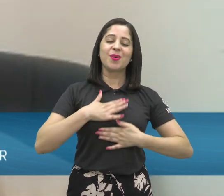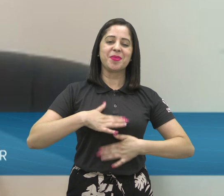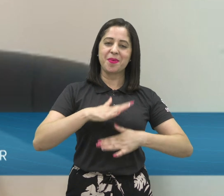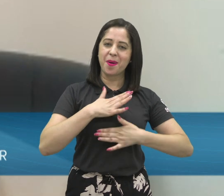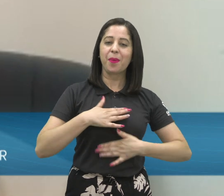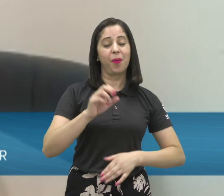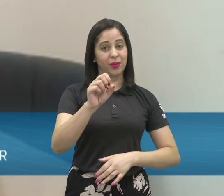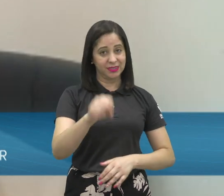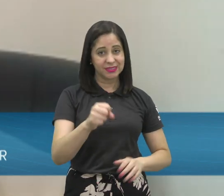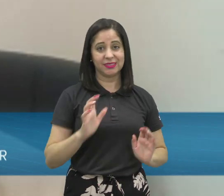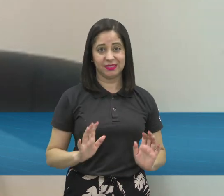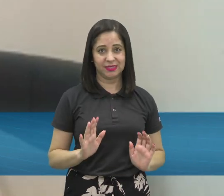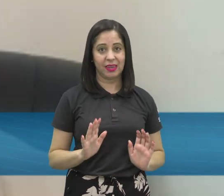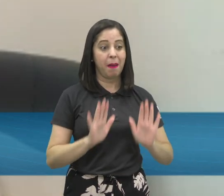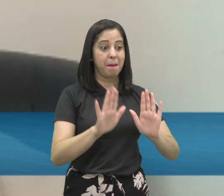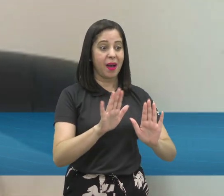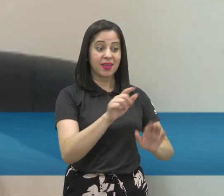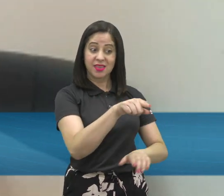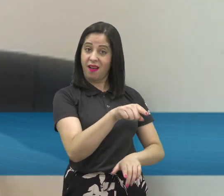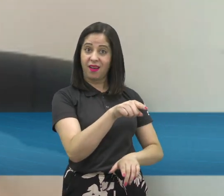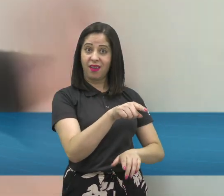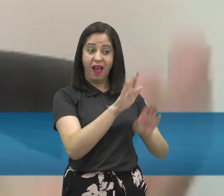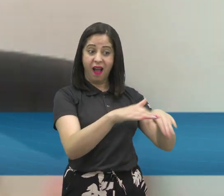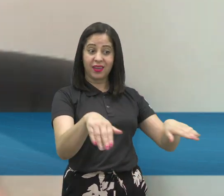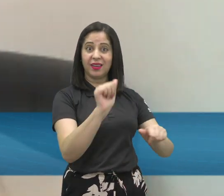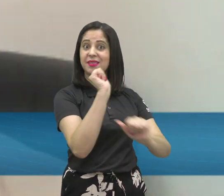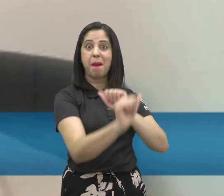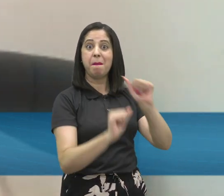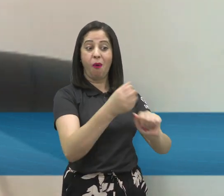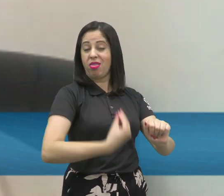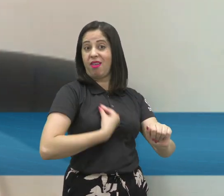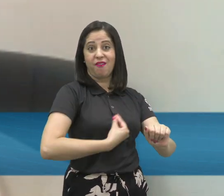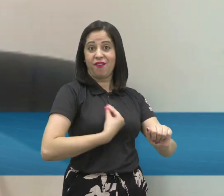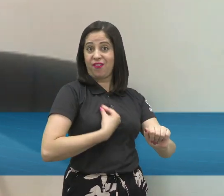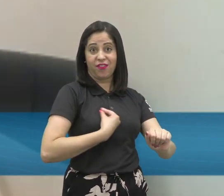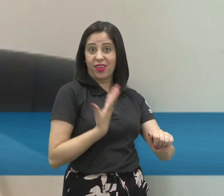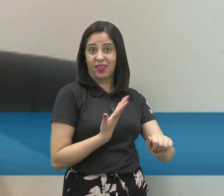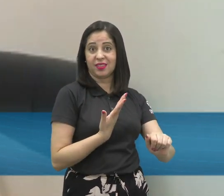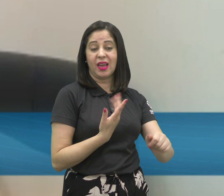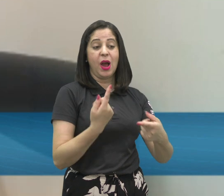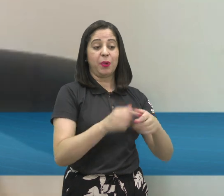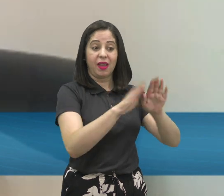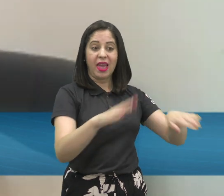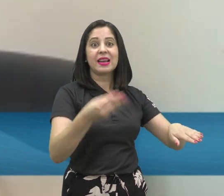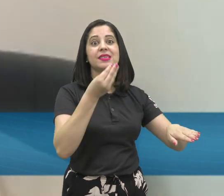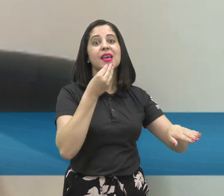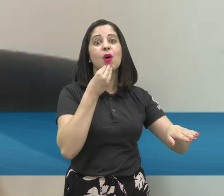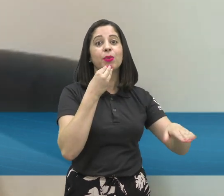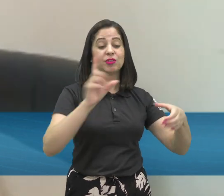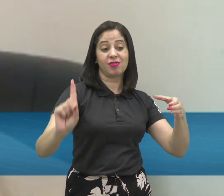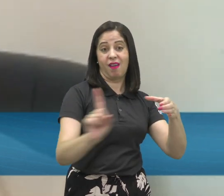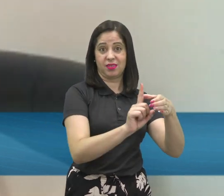satisfeito, porém, a transformação é, de novo, a noção do exterior, a noção social, da qual também a psicologia e até um